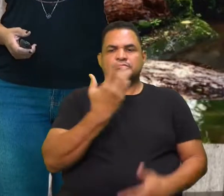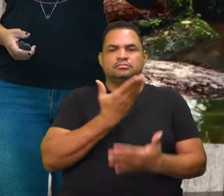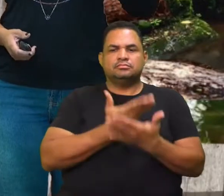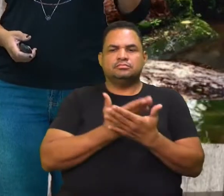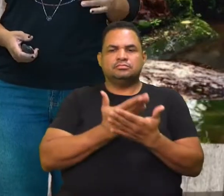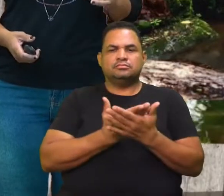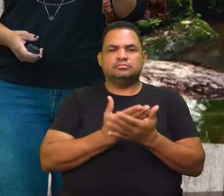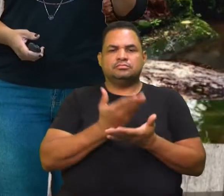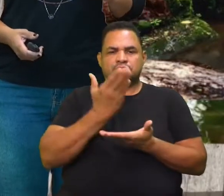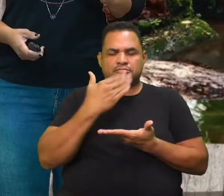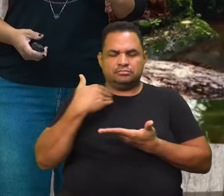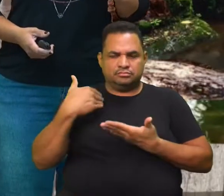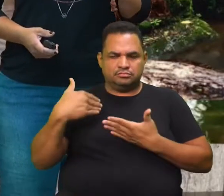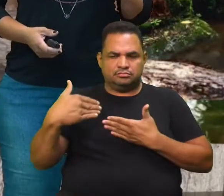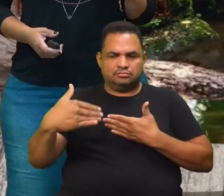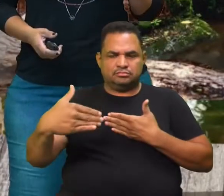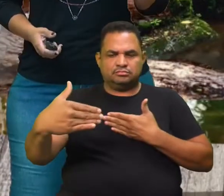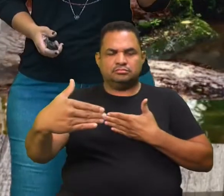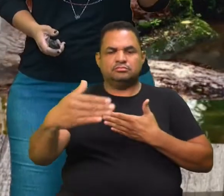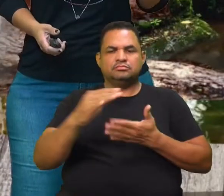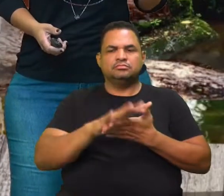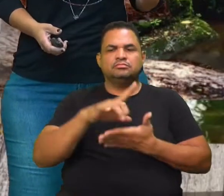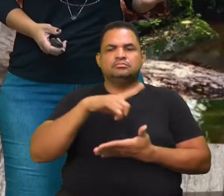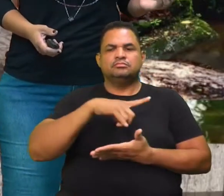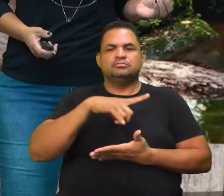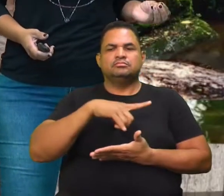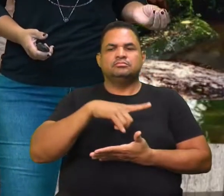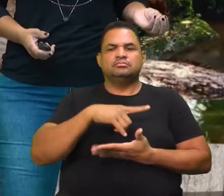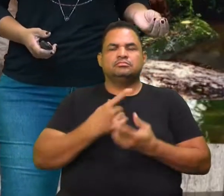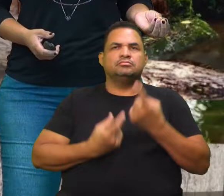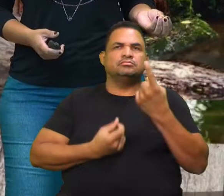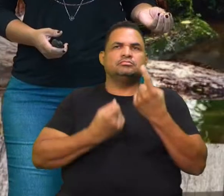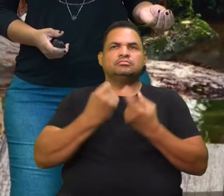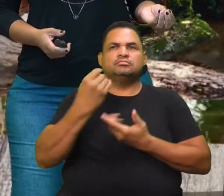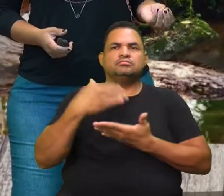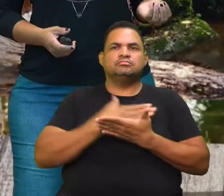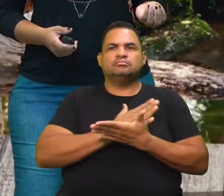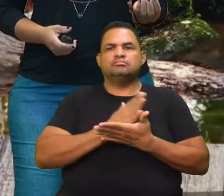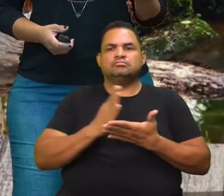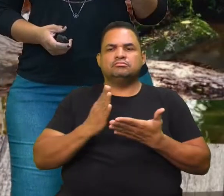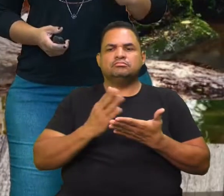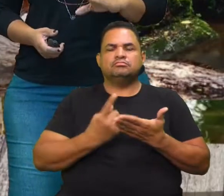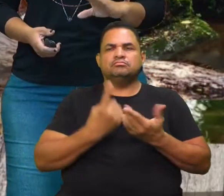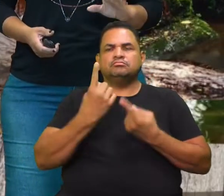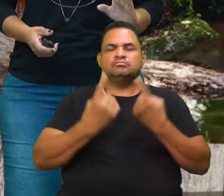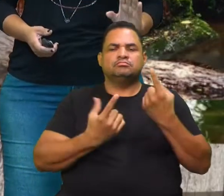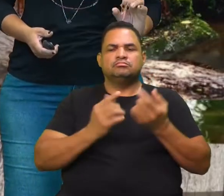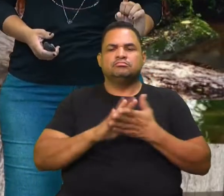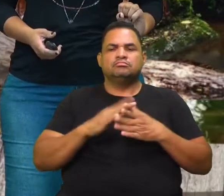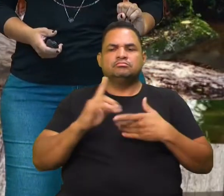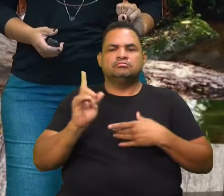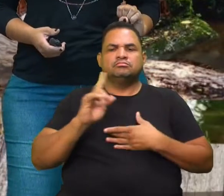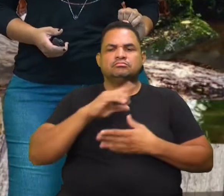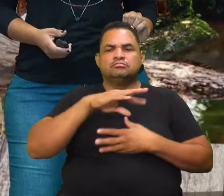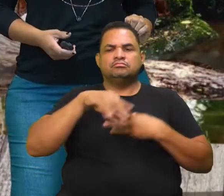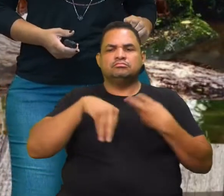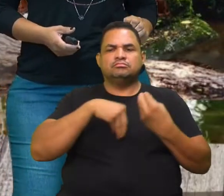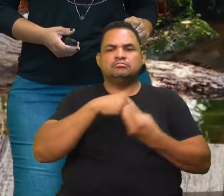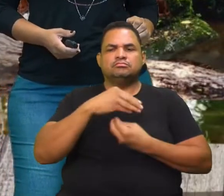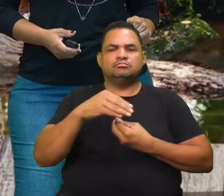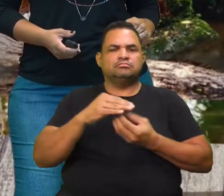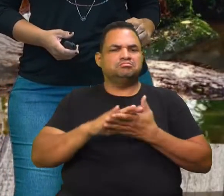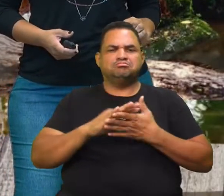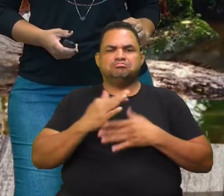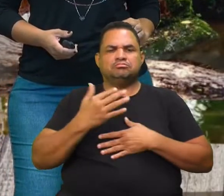nesse percurso que existem algumas situações que não envolvem processo de